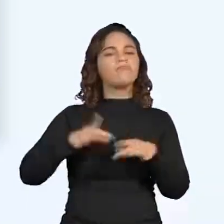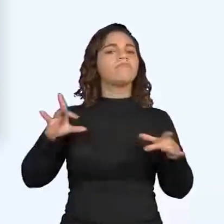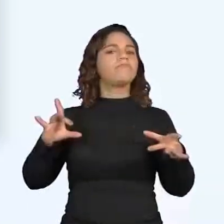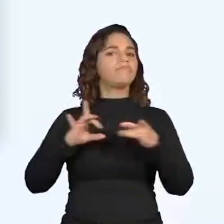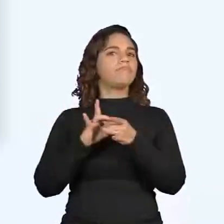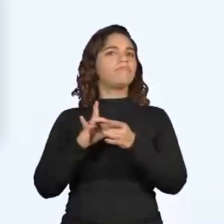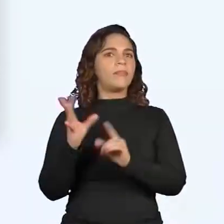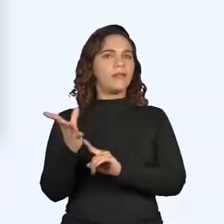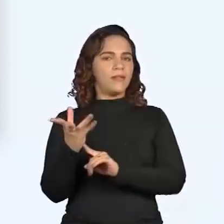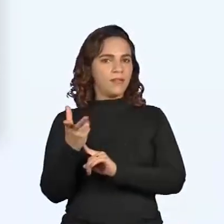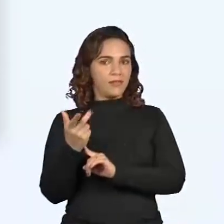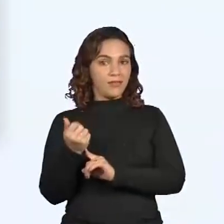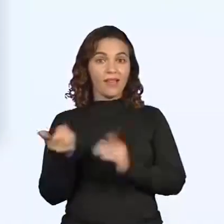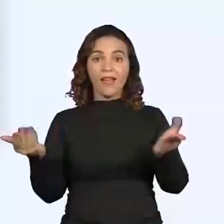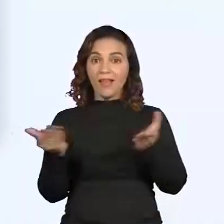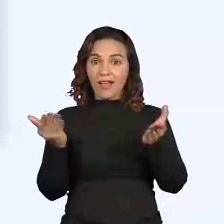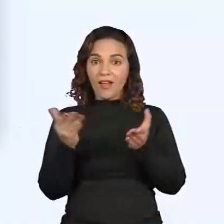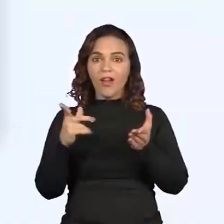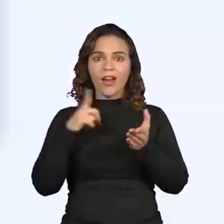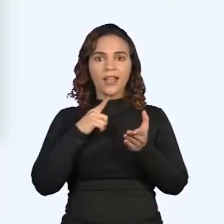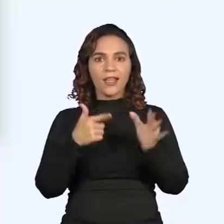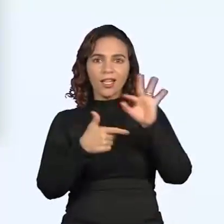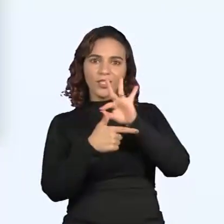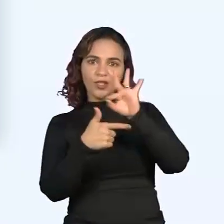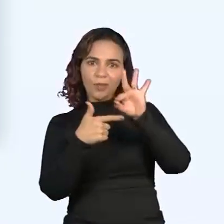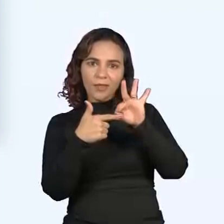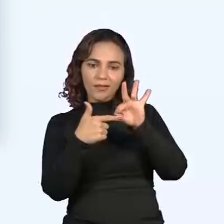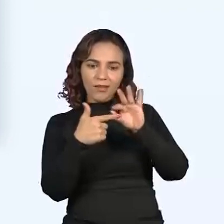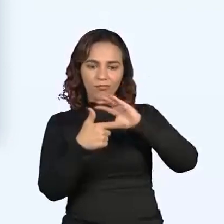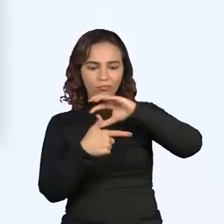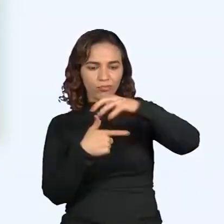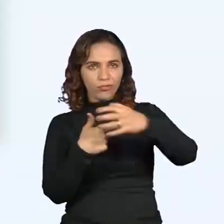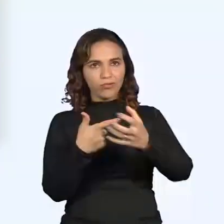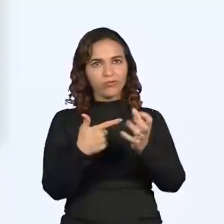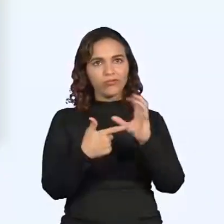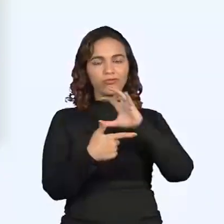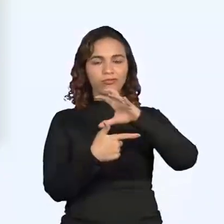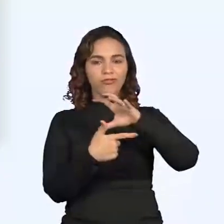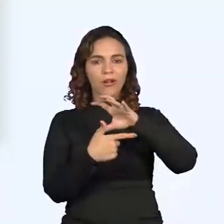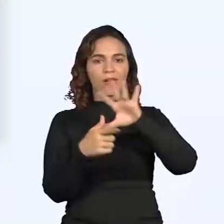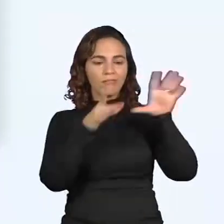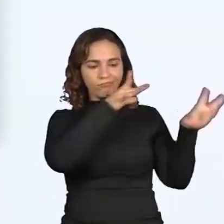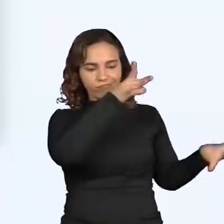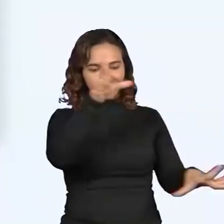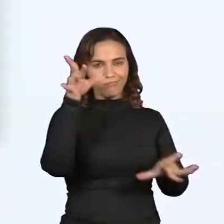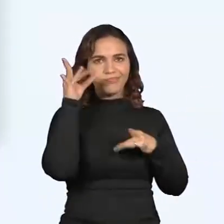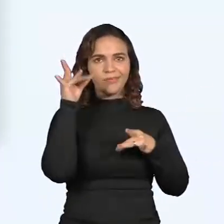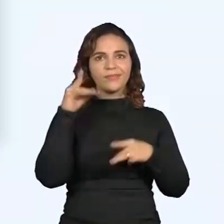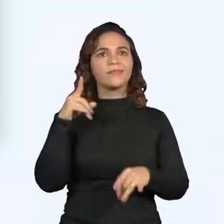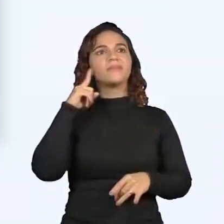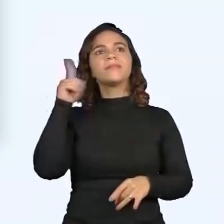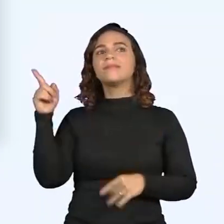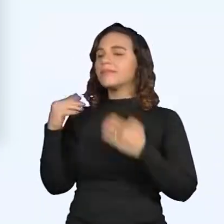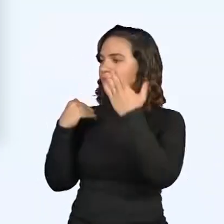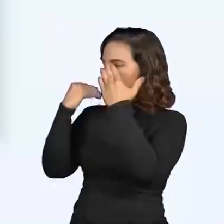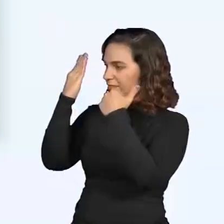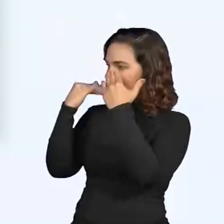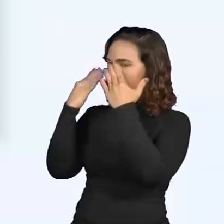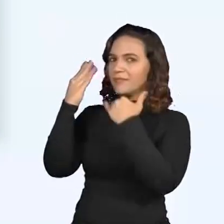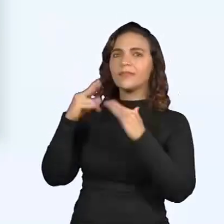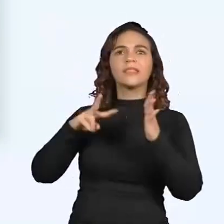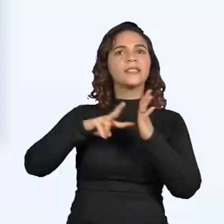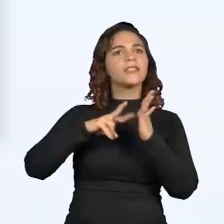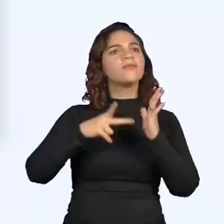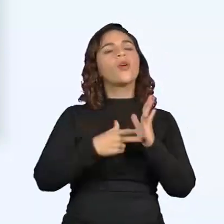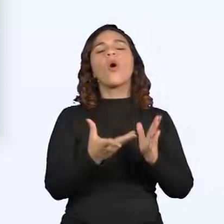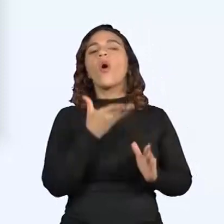artes. Agora, as formas geométricas se transformam em grafismo corporal. Essa pintura no rosto dele significa homem de guerra, homem